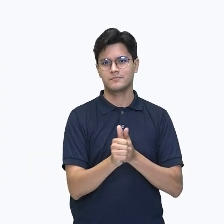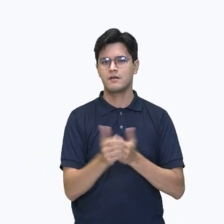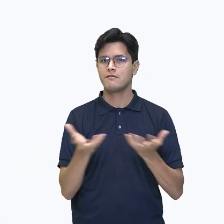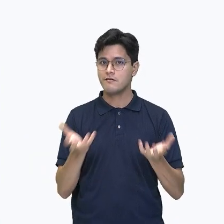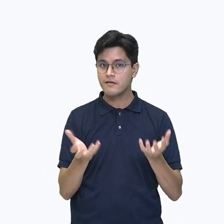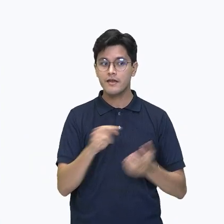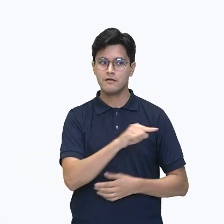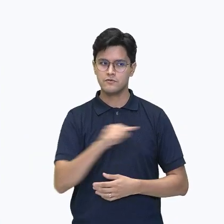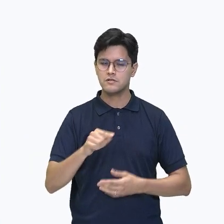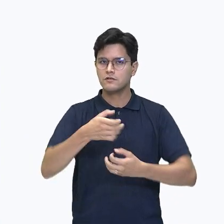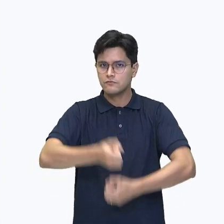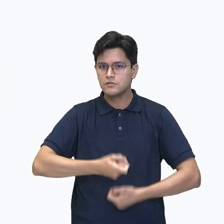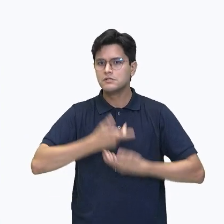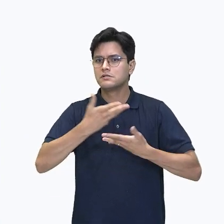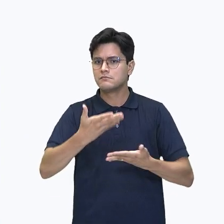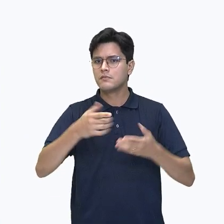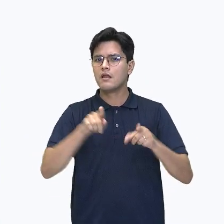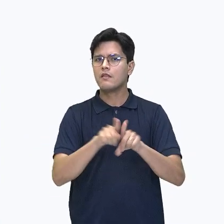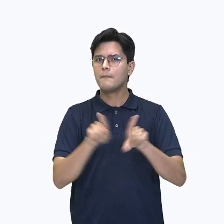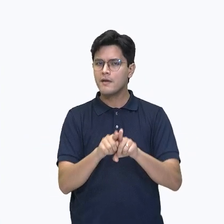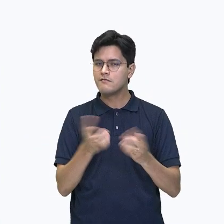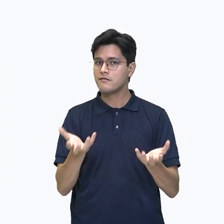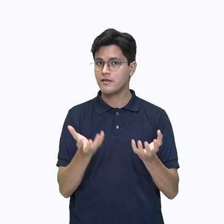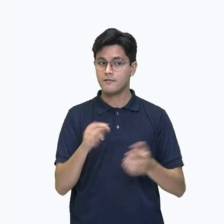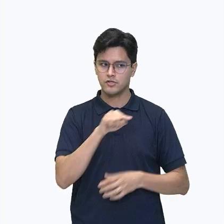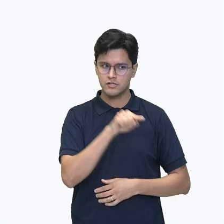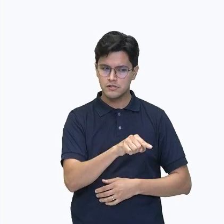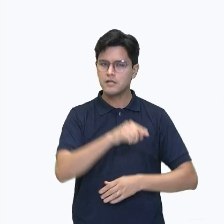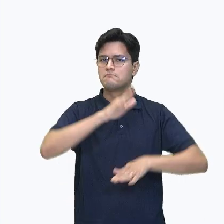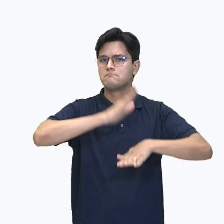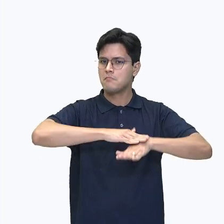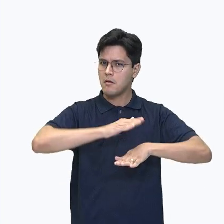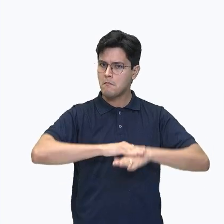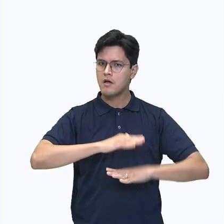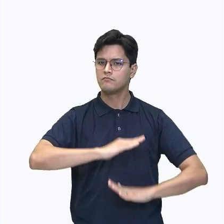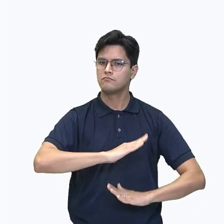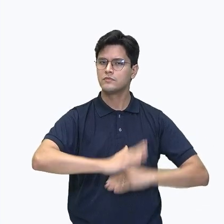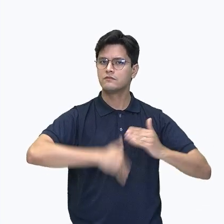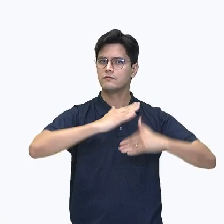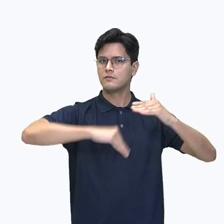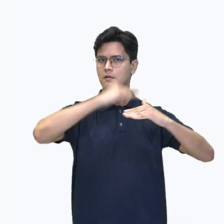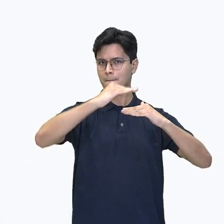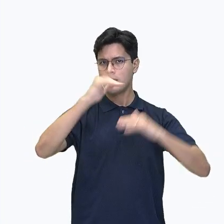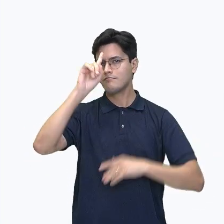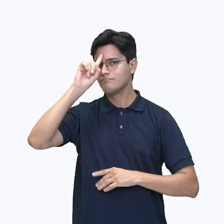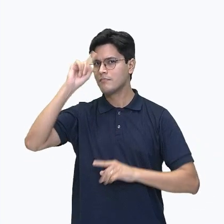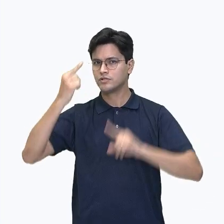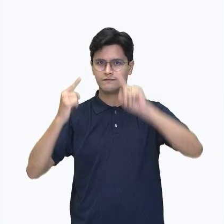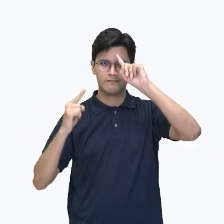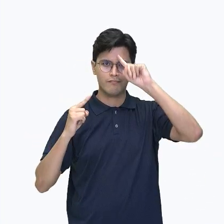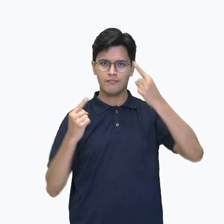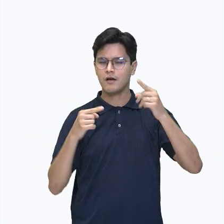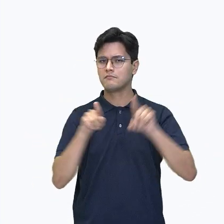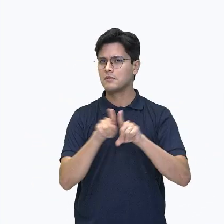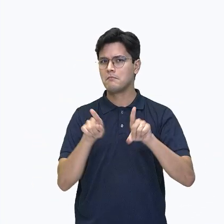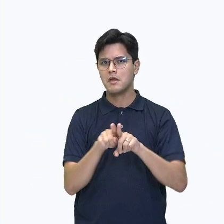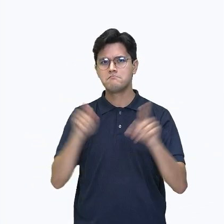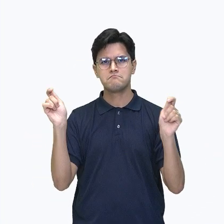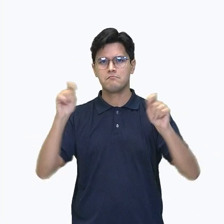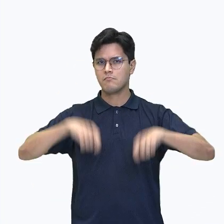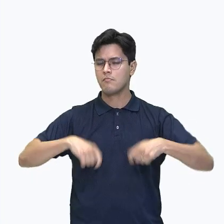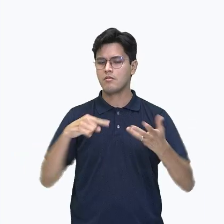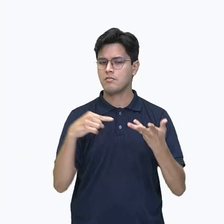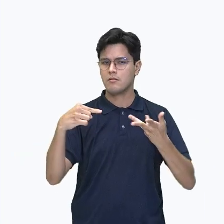voz, escolha e a autoria deles ali, né? É o momento que eles desenvolvem toda a criatividade e outras competências também previstas